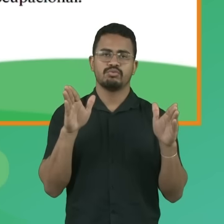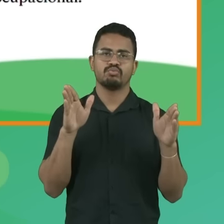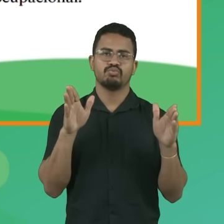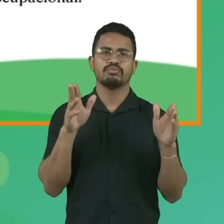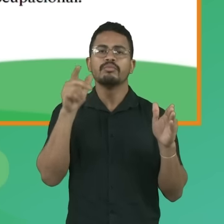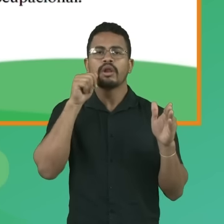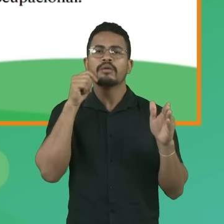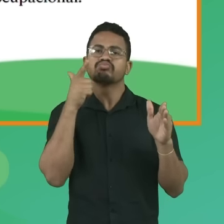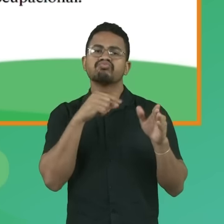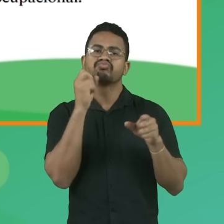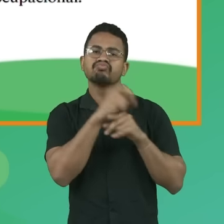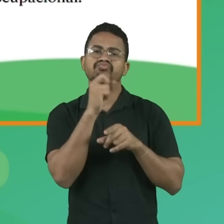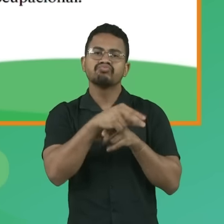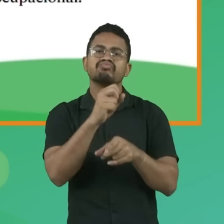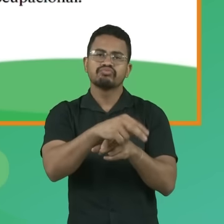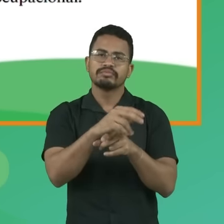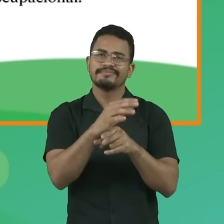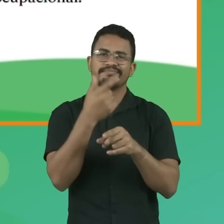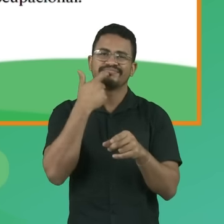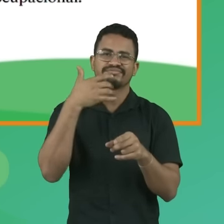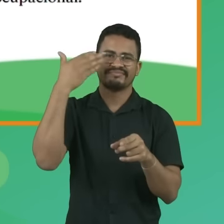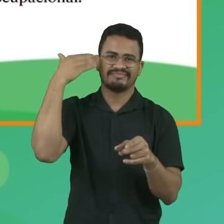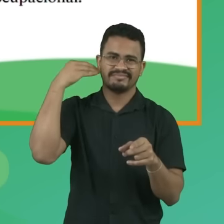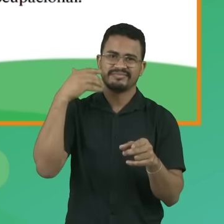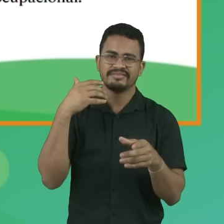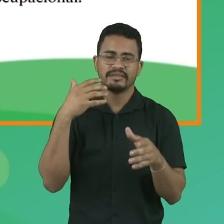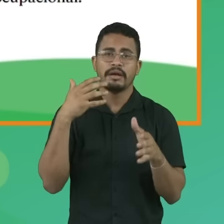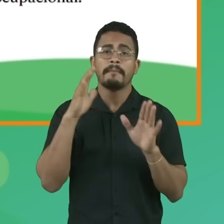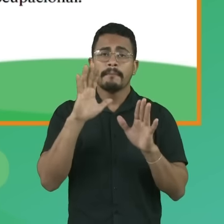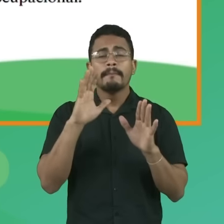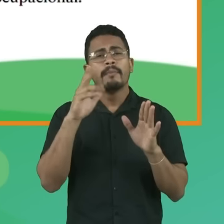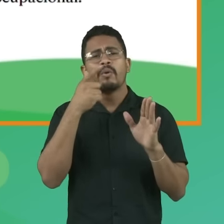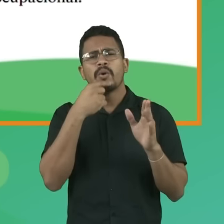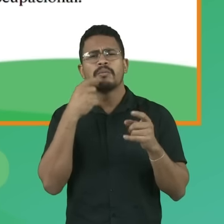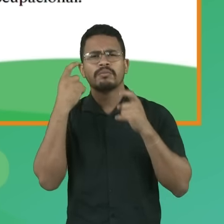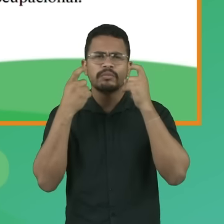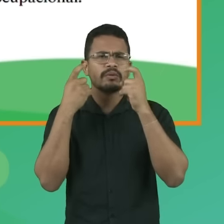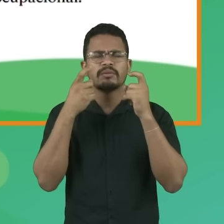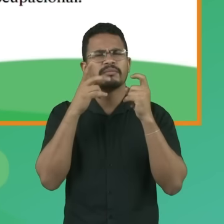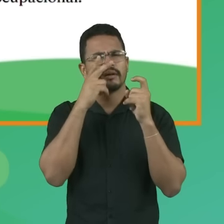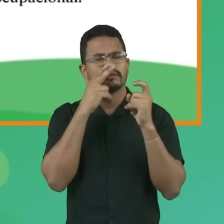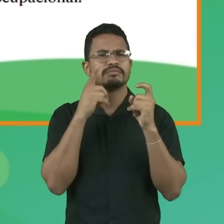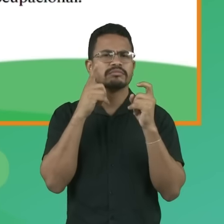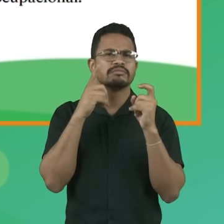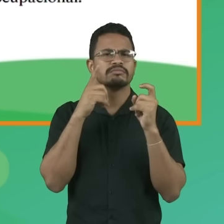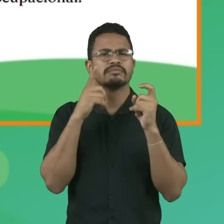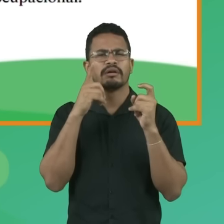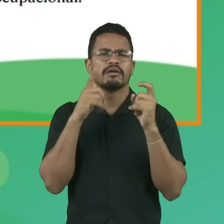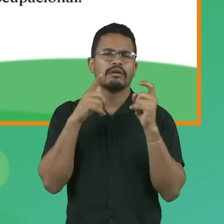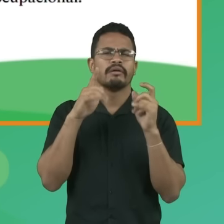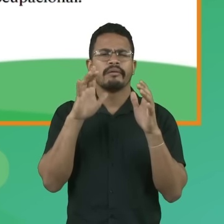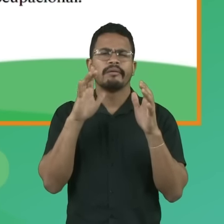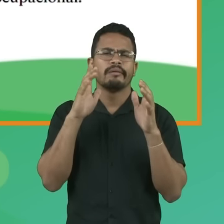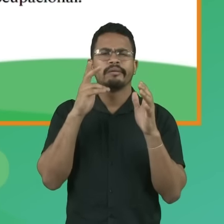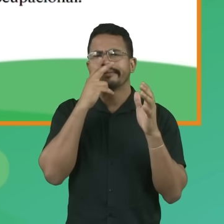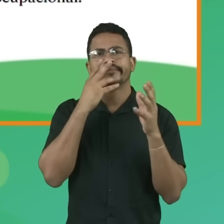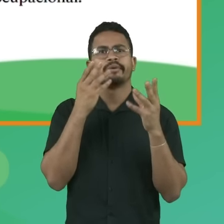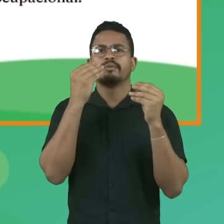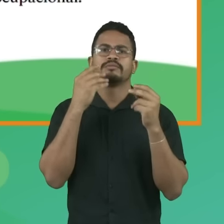mulheres ultimamente, né? Enquanto a participação do masculina permaneceu ali naquela linha, né? Sem muito